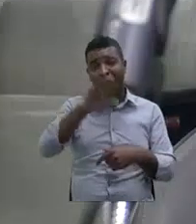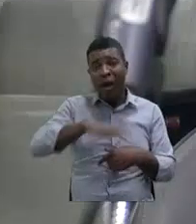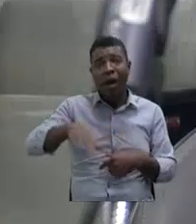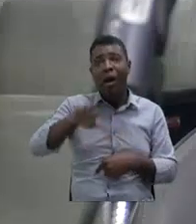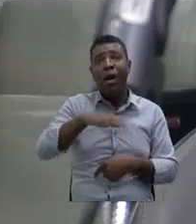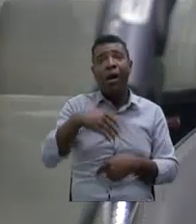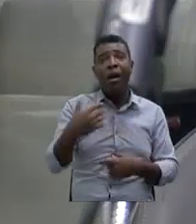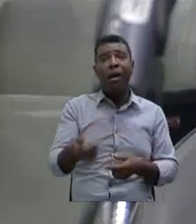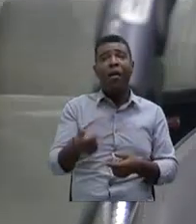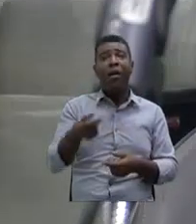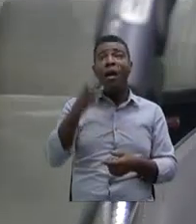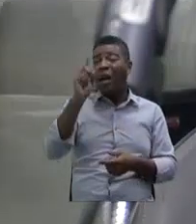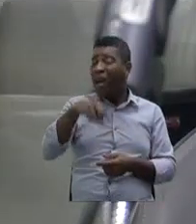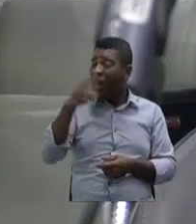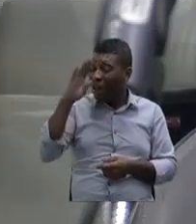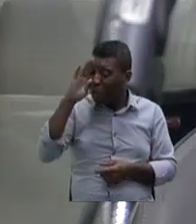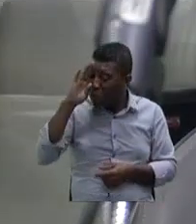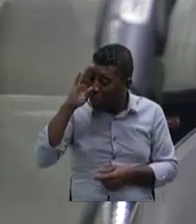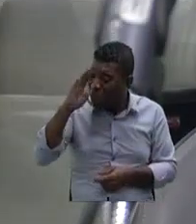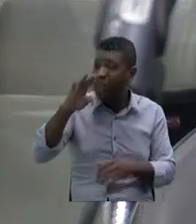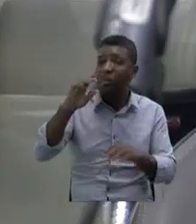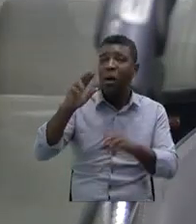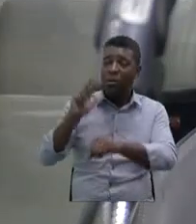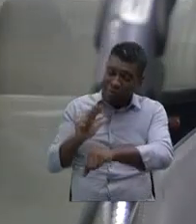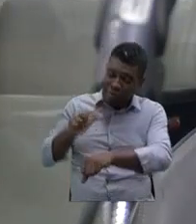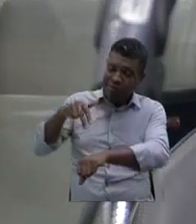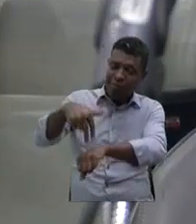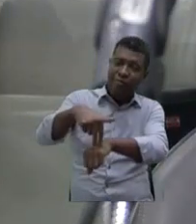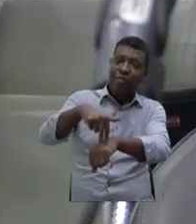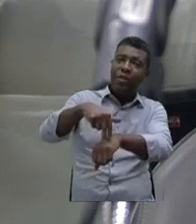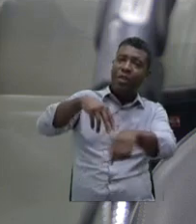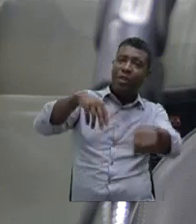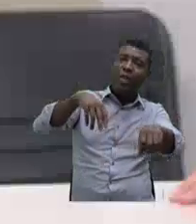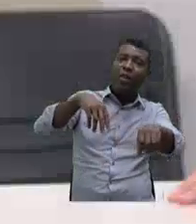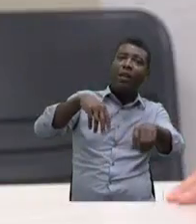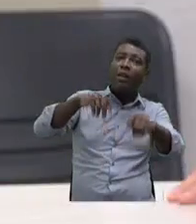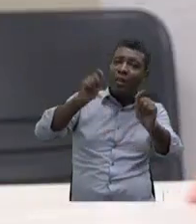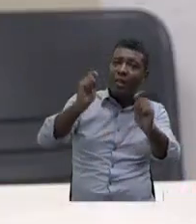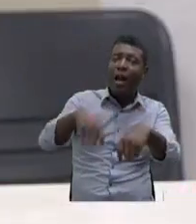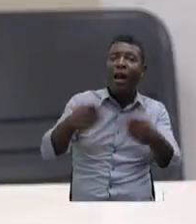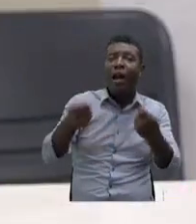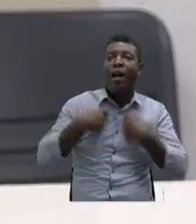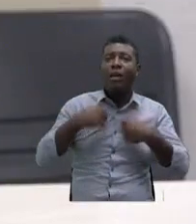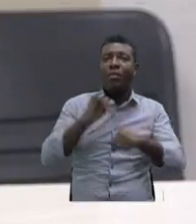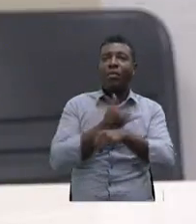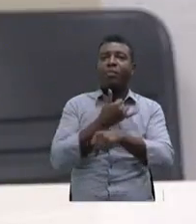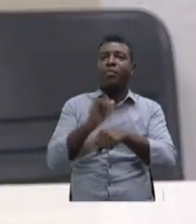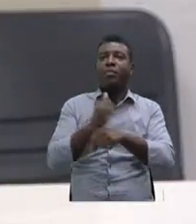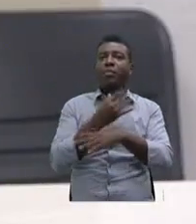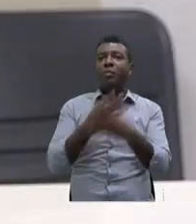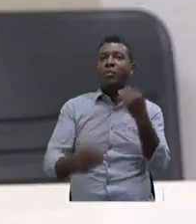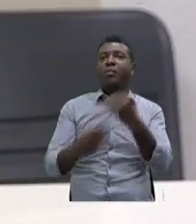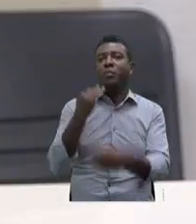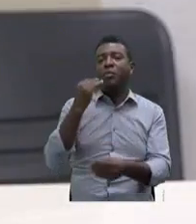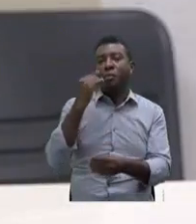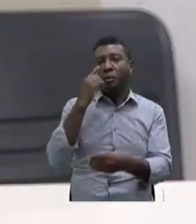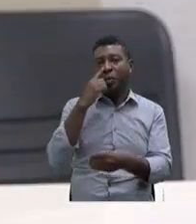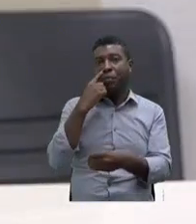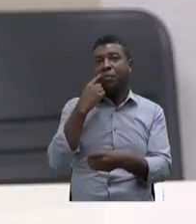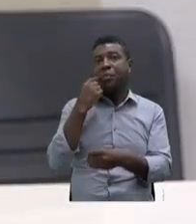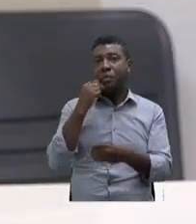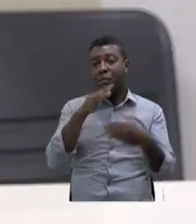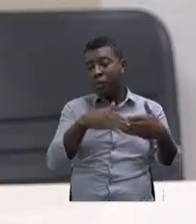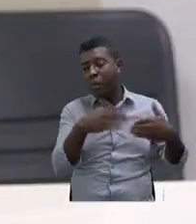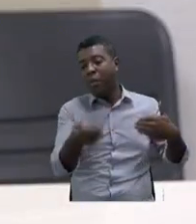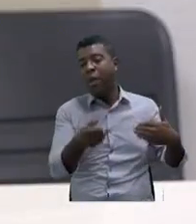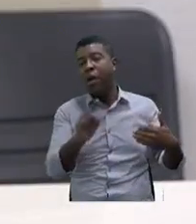seja esse grande ativo para uma saída. O Instituto Patrimônio Histórico ele vai proteger agora, no próximo